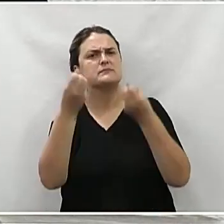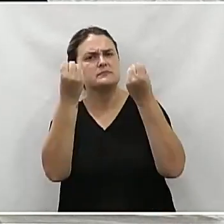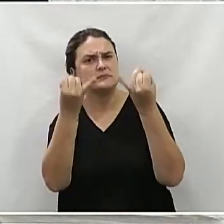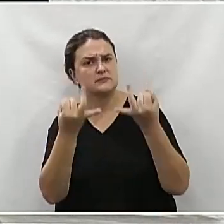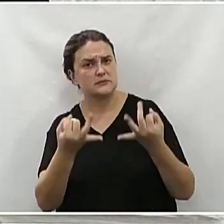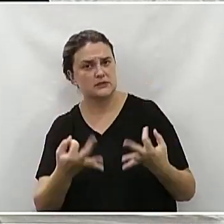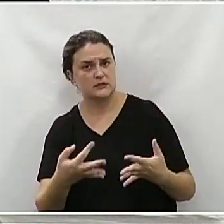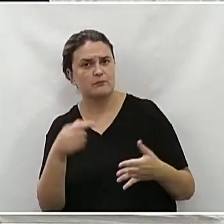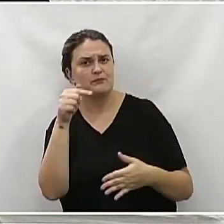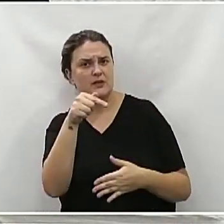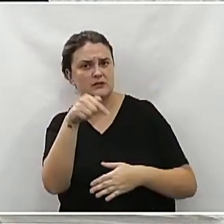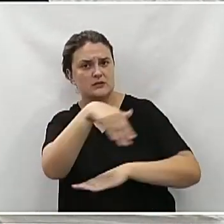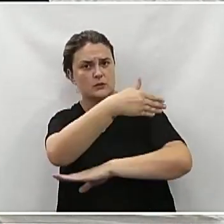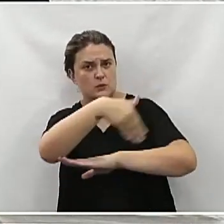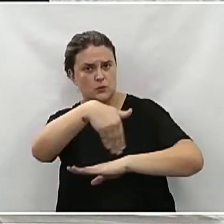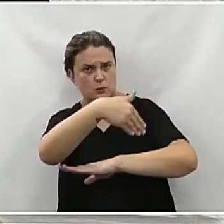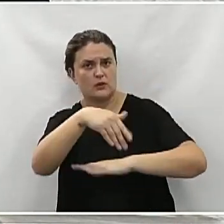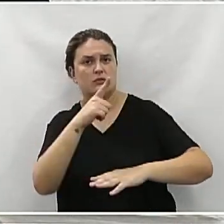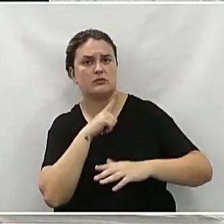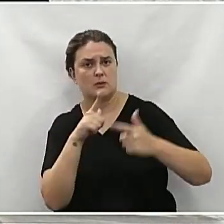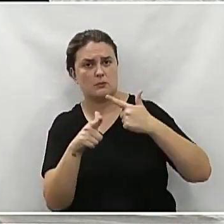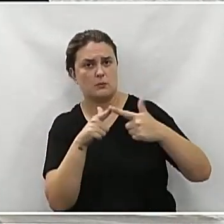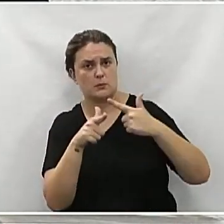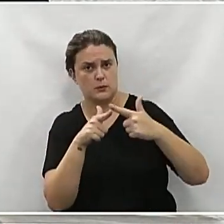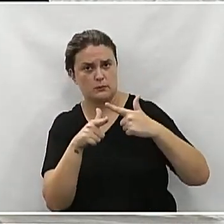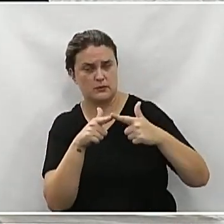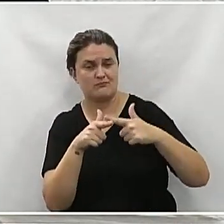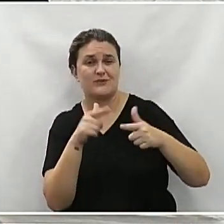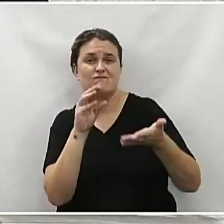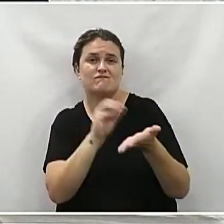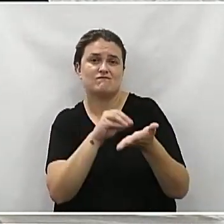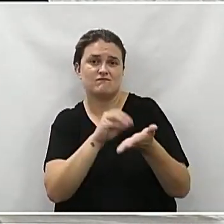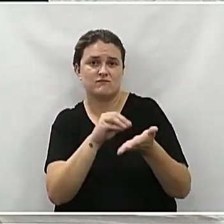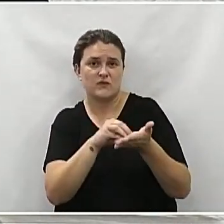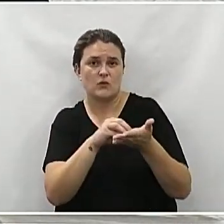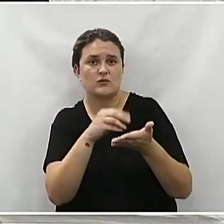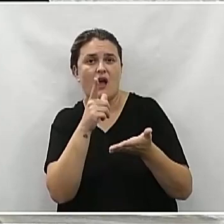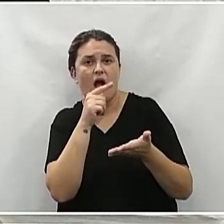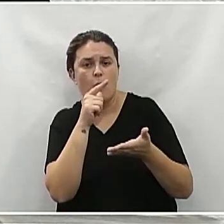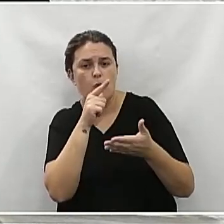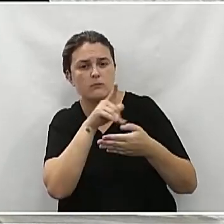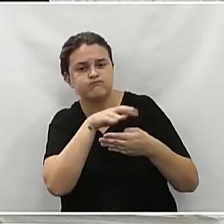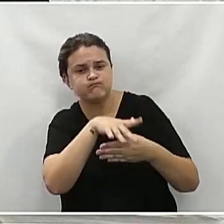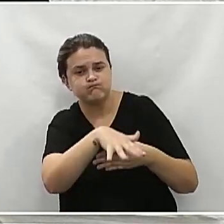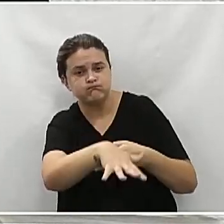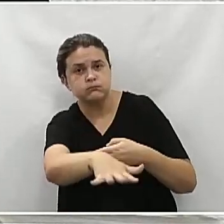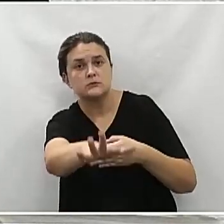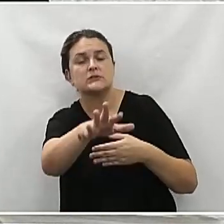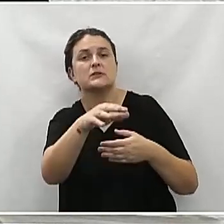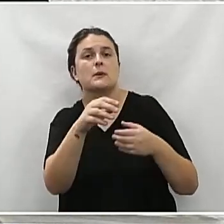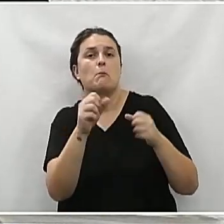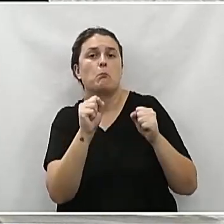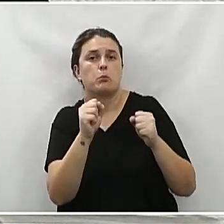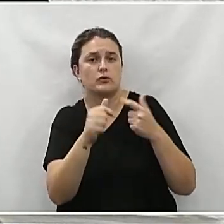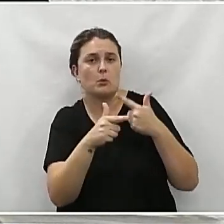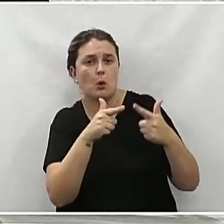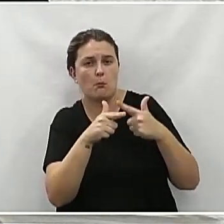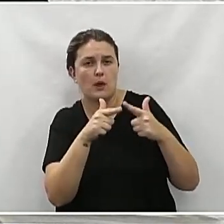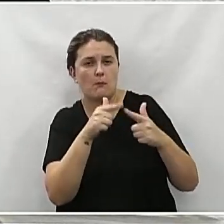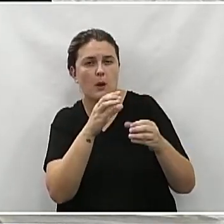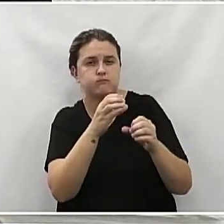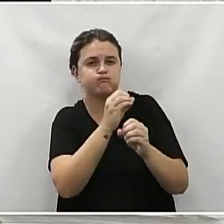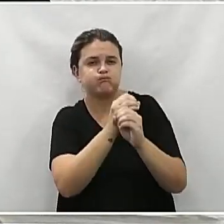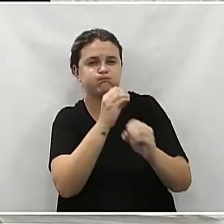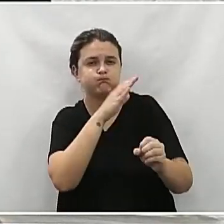Justificativa. Esse local vem apresentando problemas referentes à falta de escoamento de água e, provavelmente, esteja com a tubulação